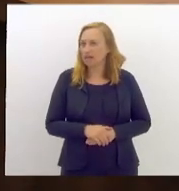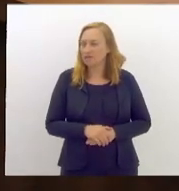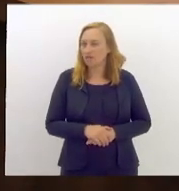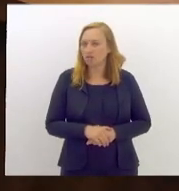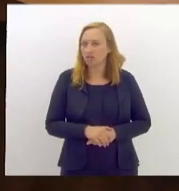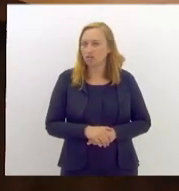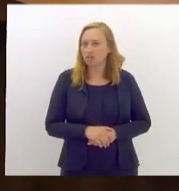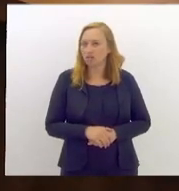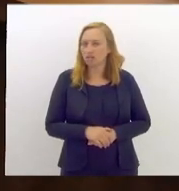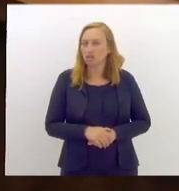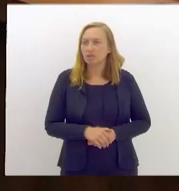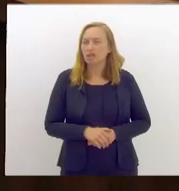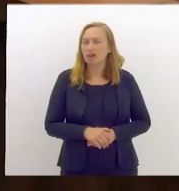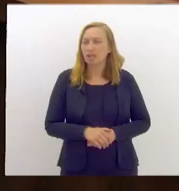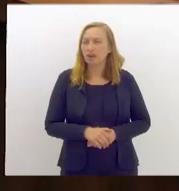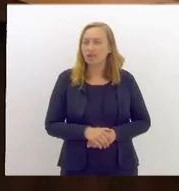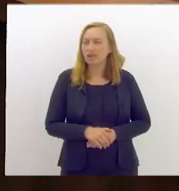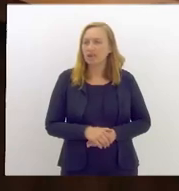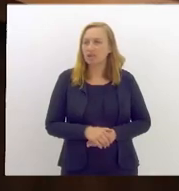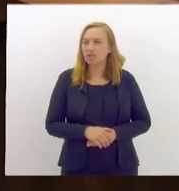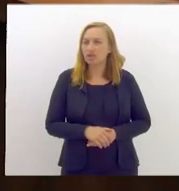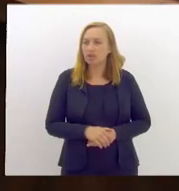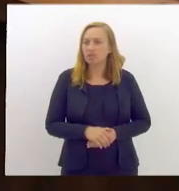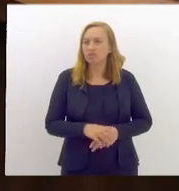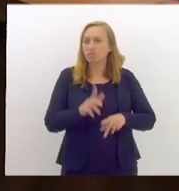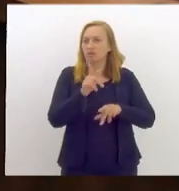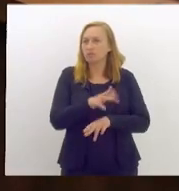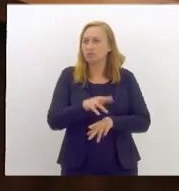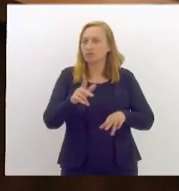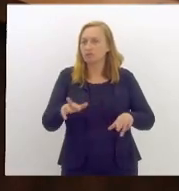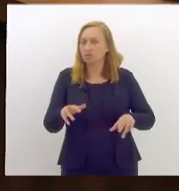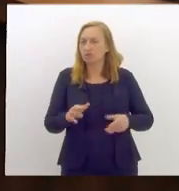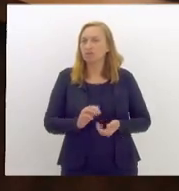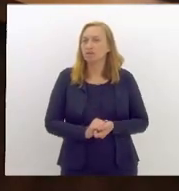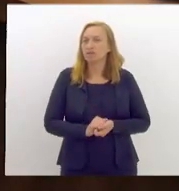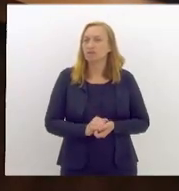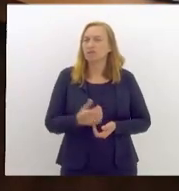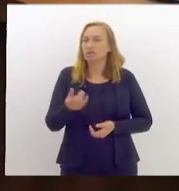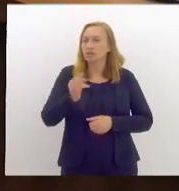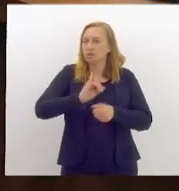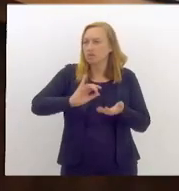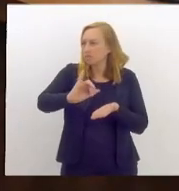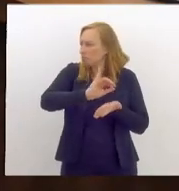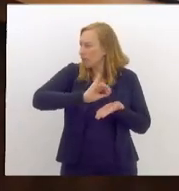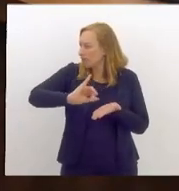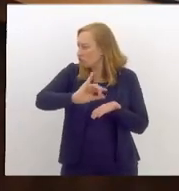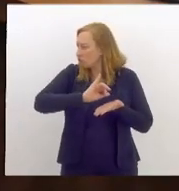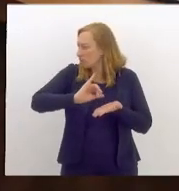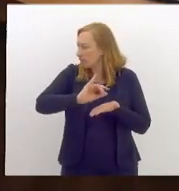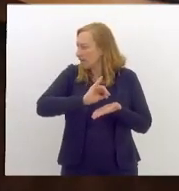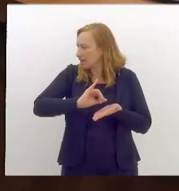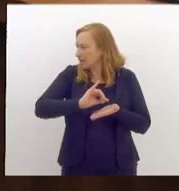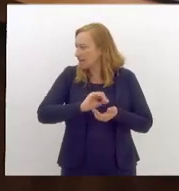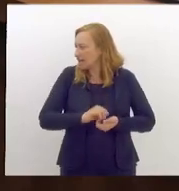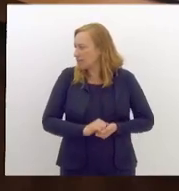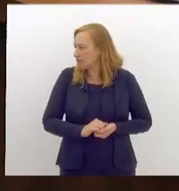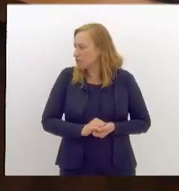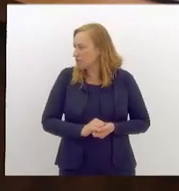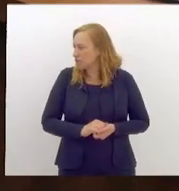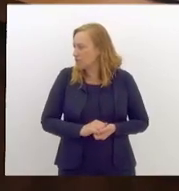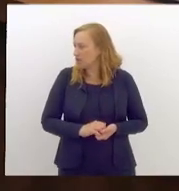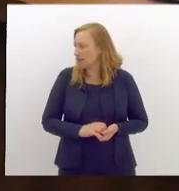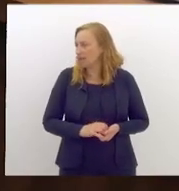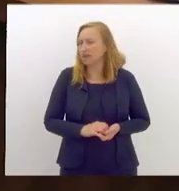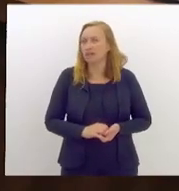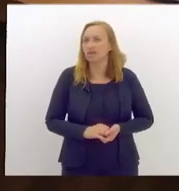abrir espaços Abrir Veredas para o capital imobiliário fazer quem sabe investimentos é criando aí